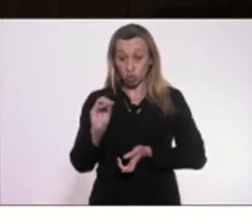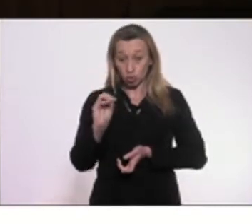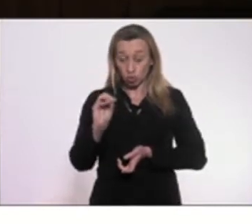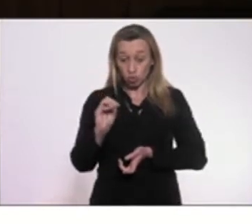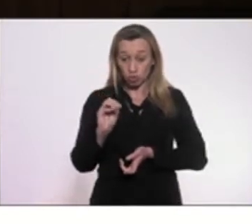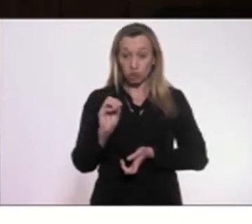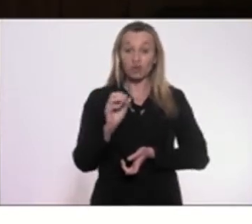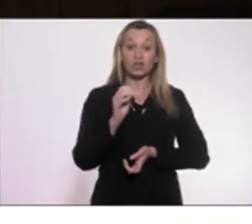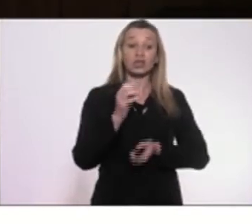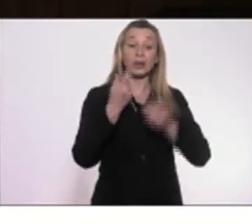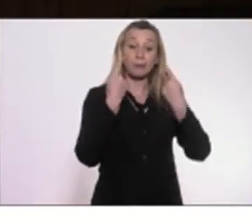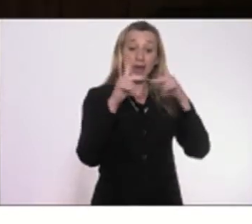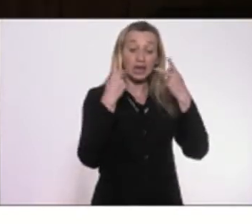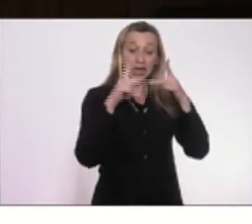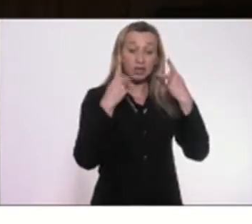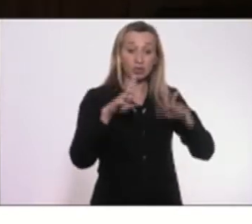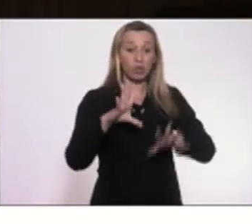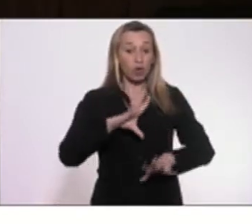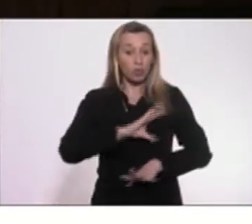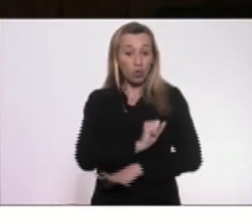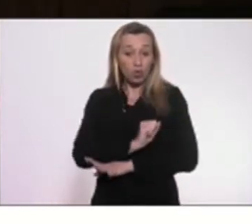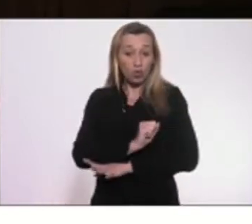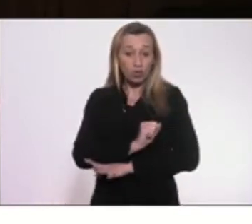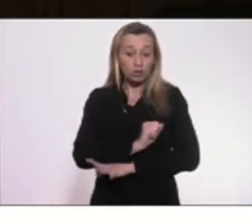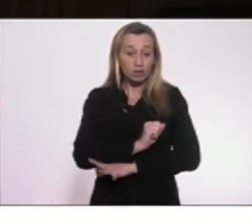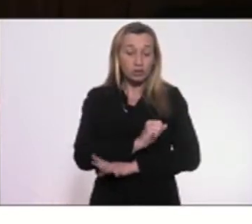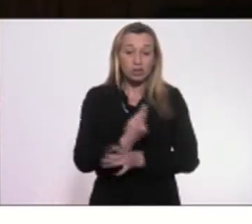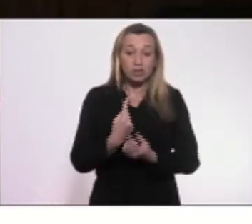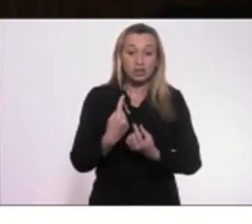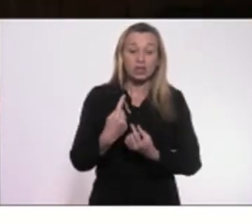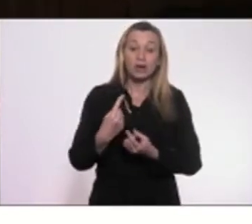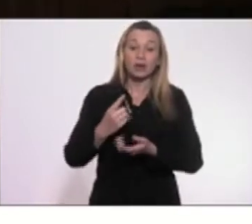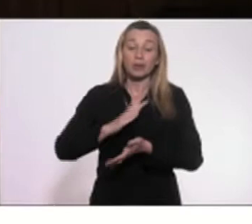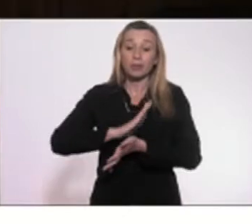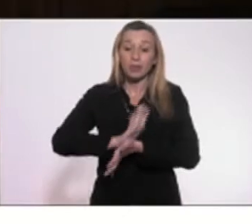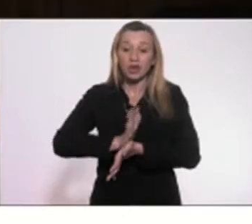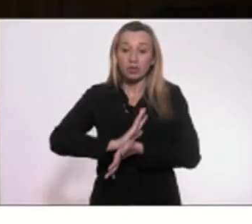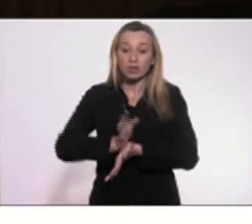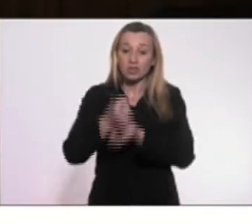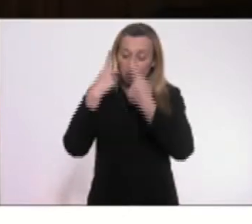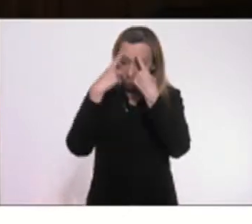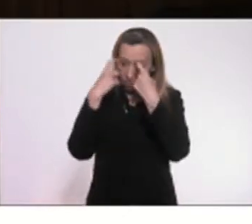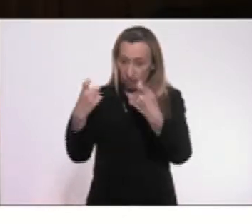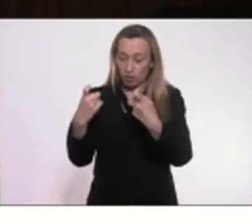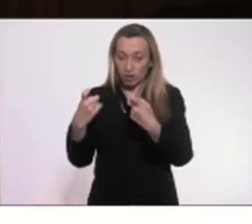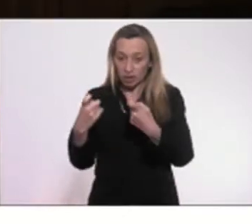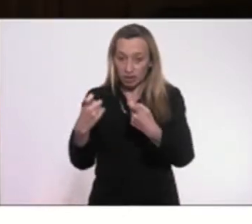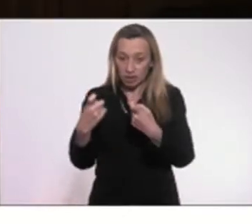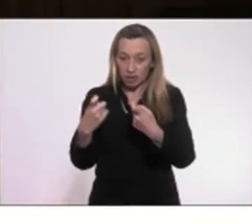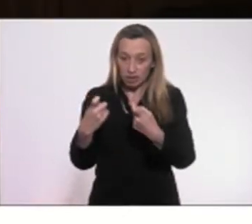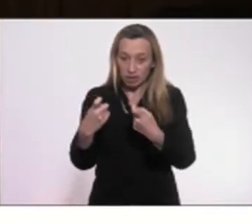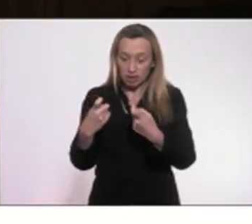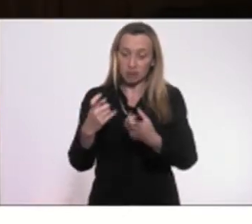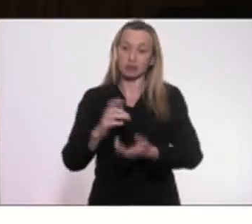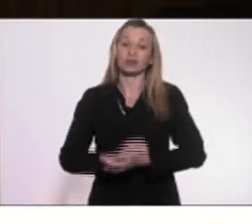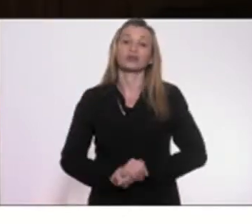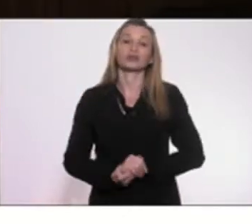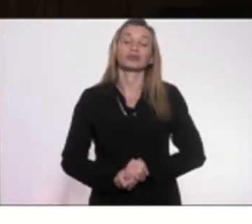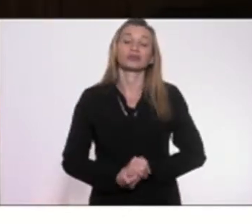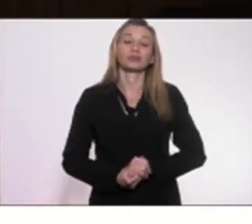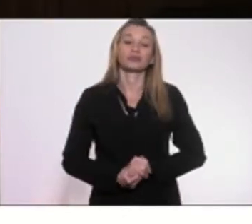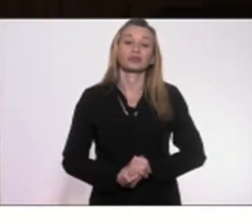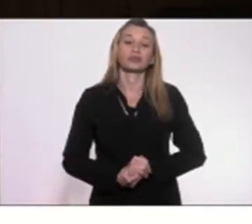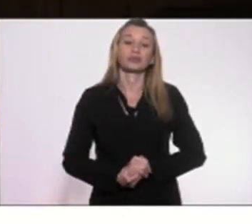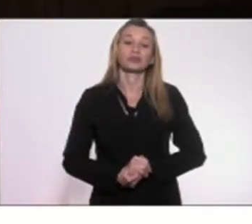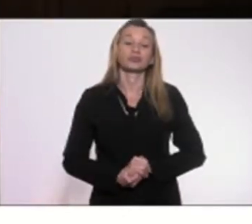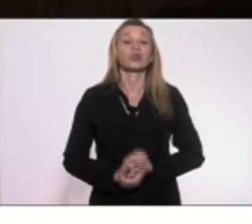pregando o amor, estão pregando o preconceito, a violência e a barbárie.